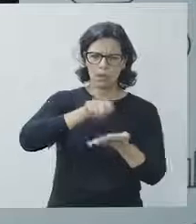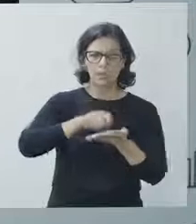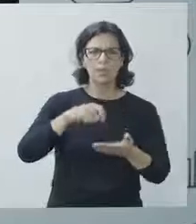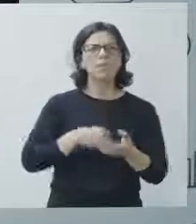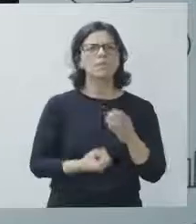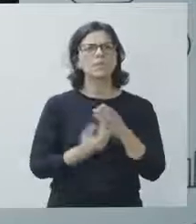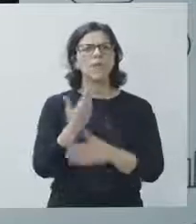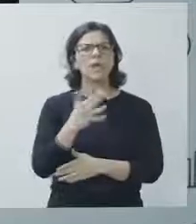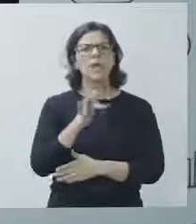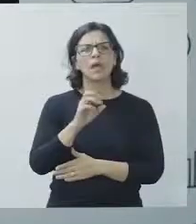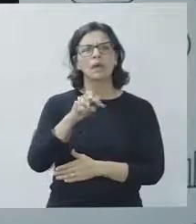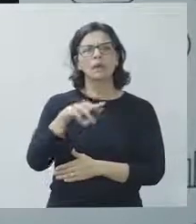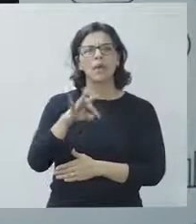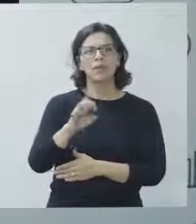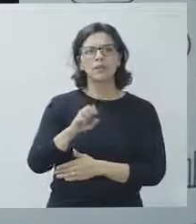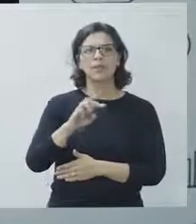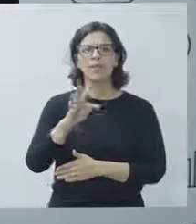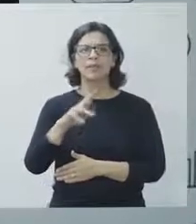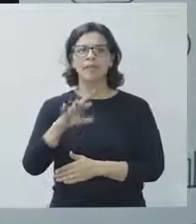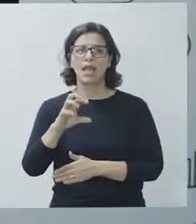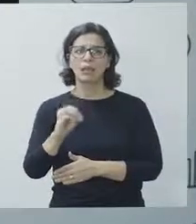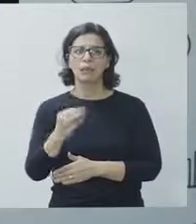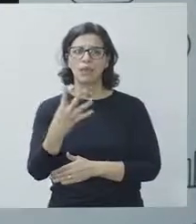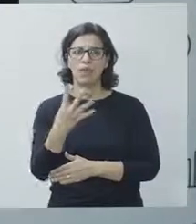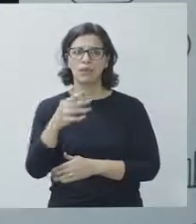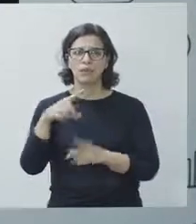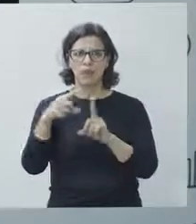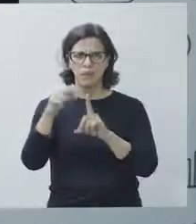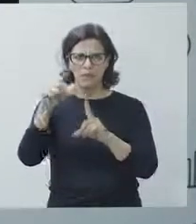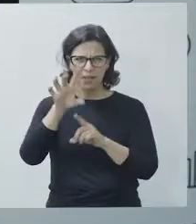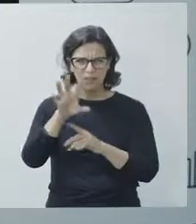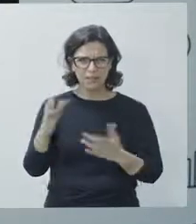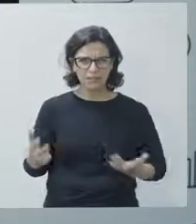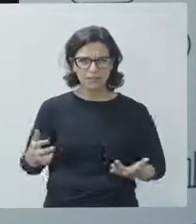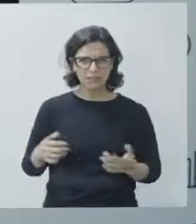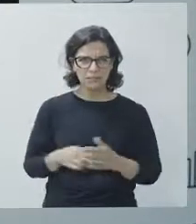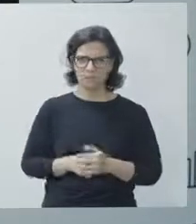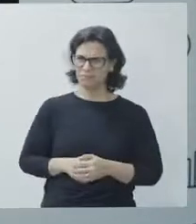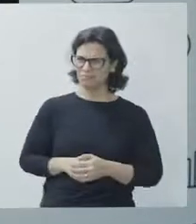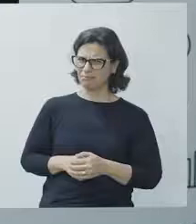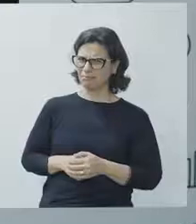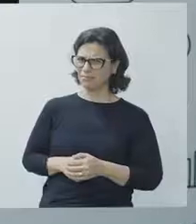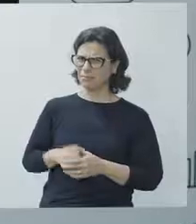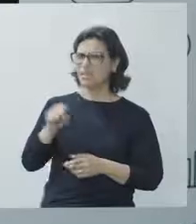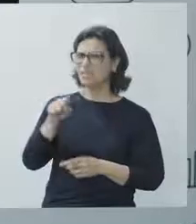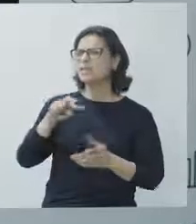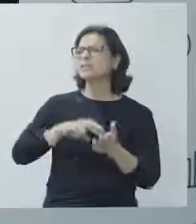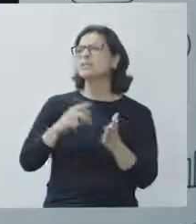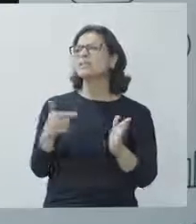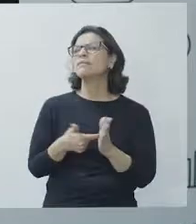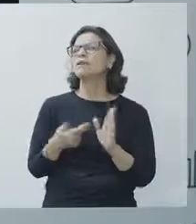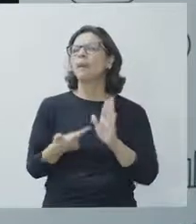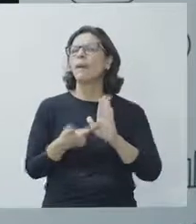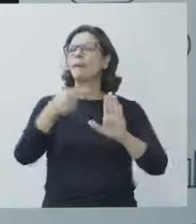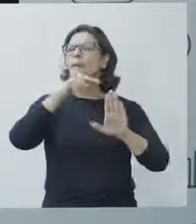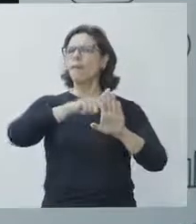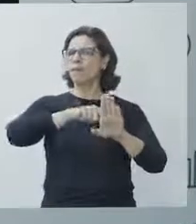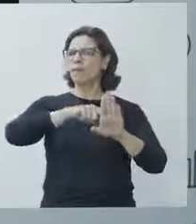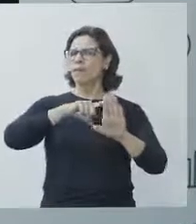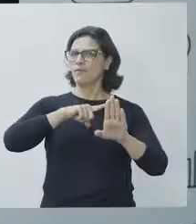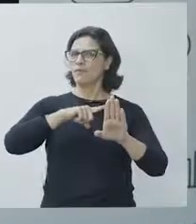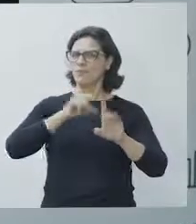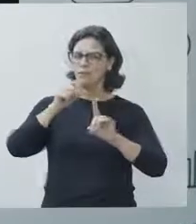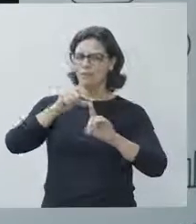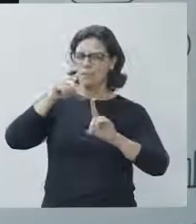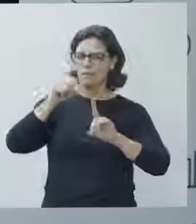Eu escrevi a fonte do trevo de quatro folhas. Mas o trevo de quatro folhas, ele tem o quê?